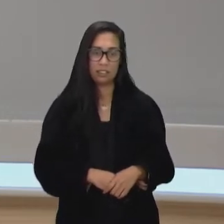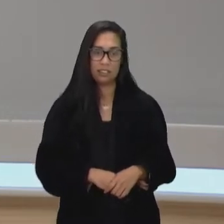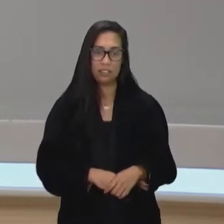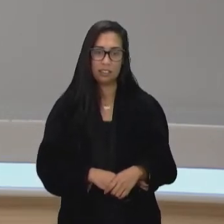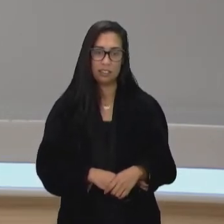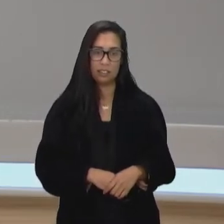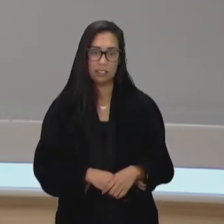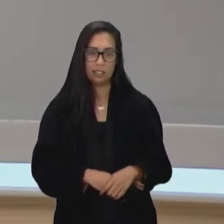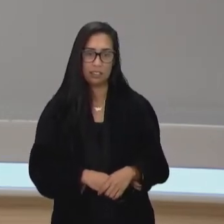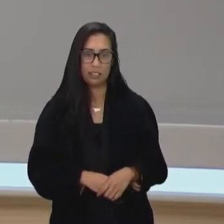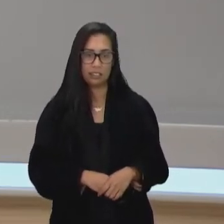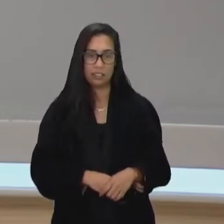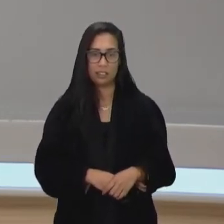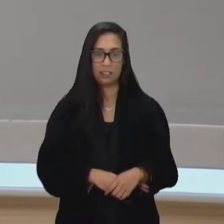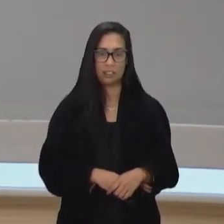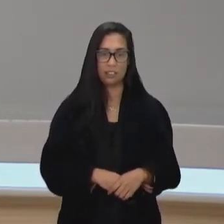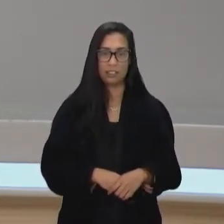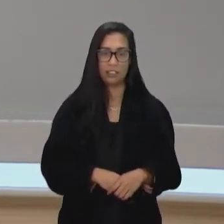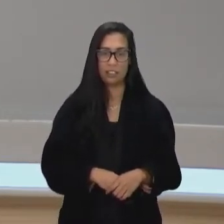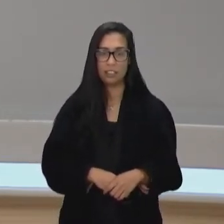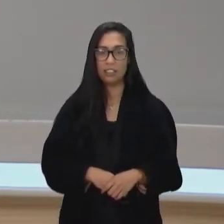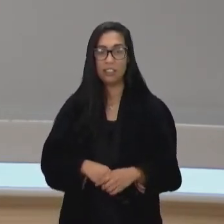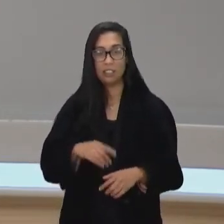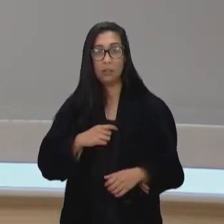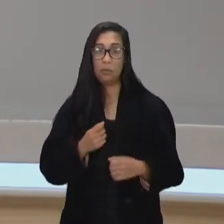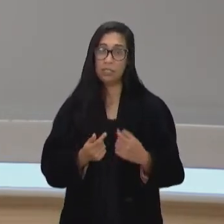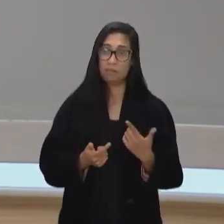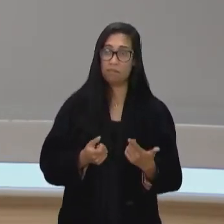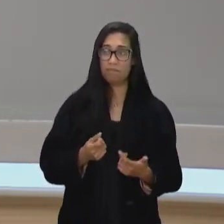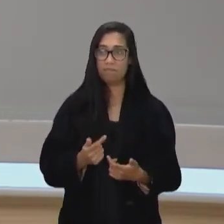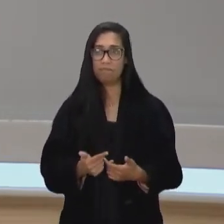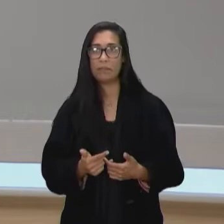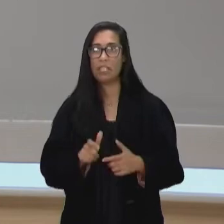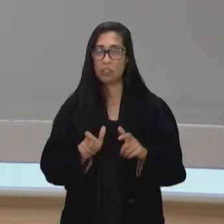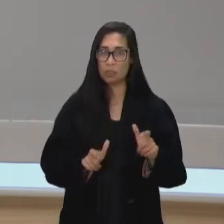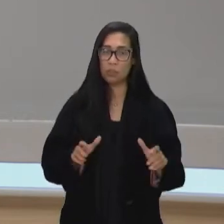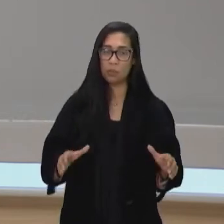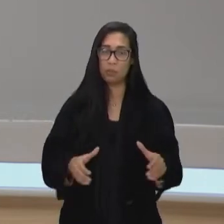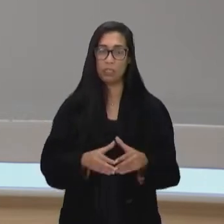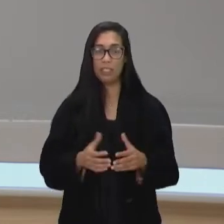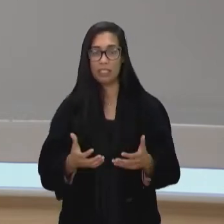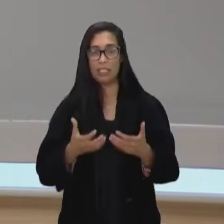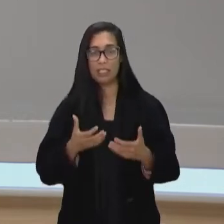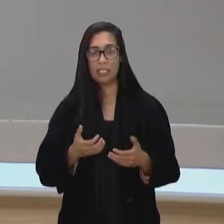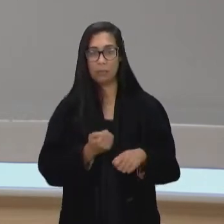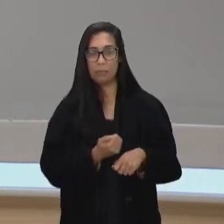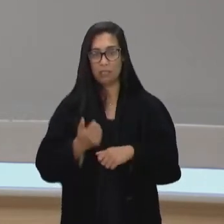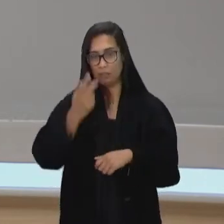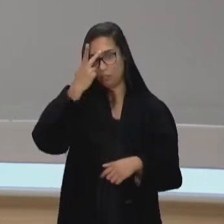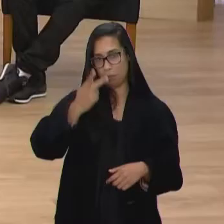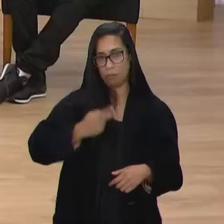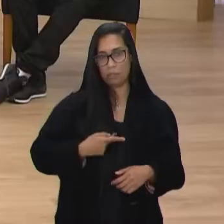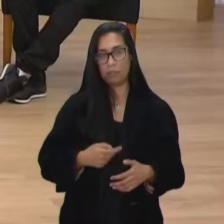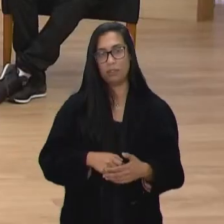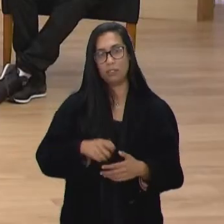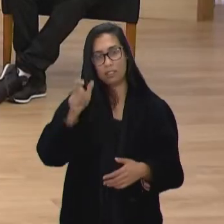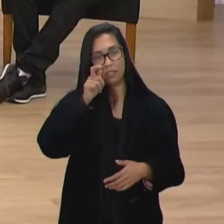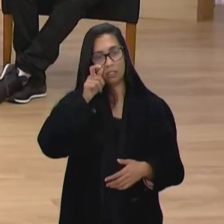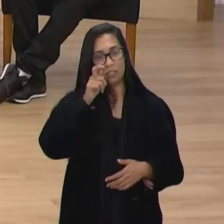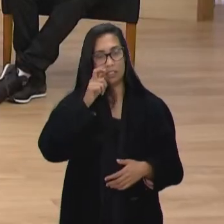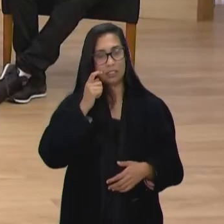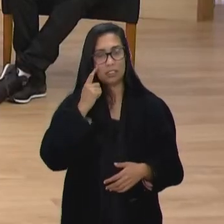que beneficiariam só eles mesmos, mas tudo bem. Sim, é interessante. Isso me lembra